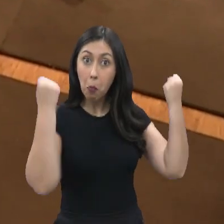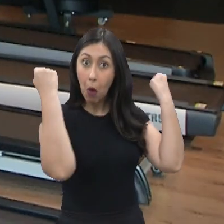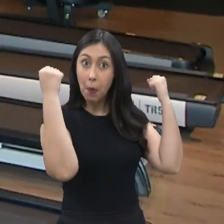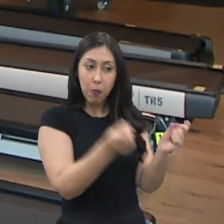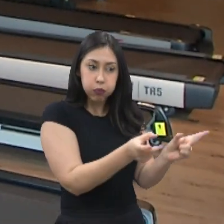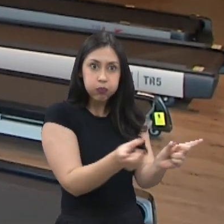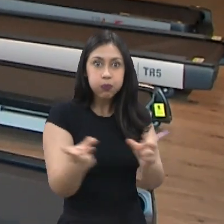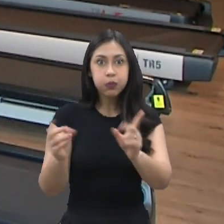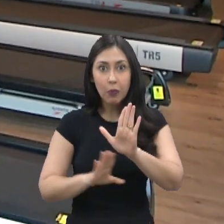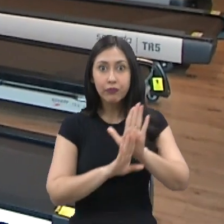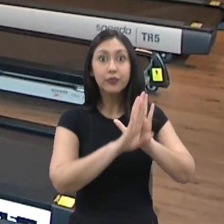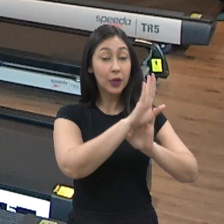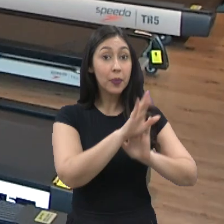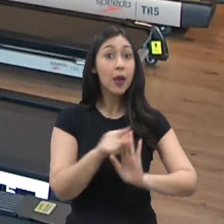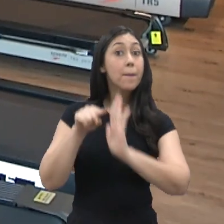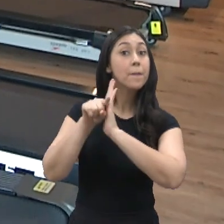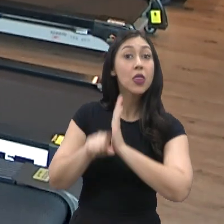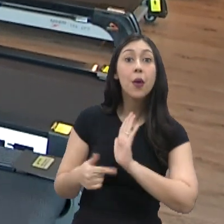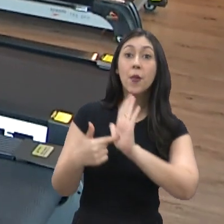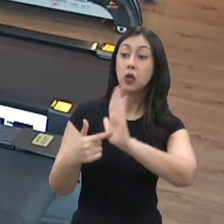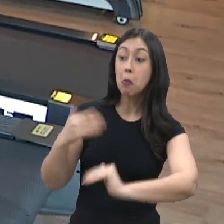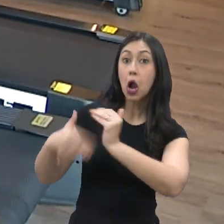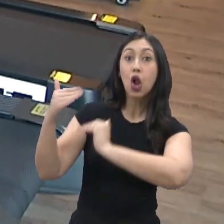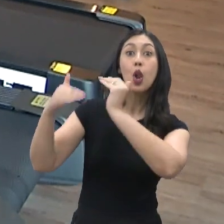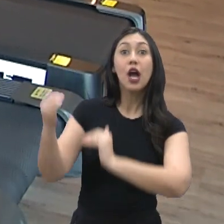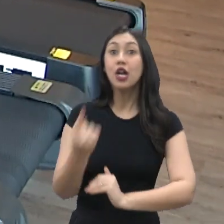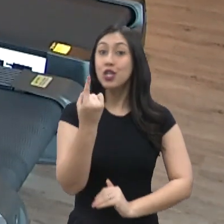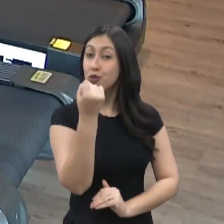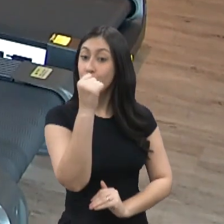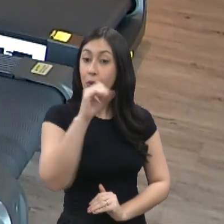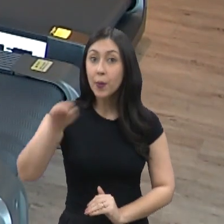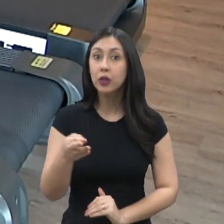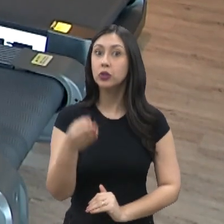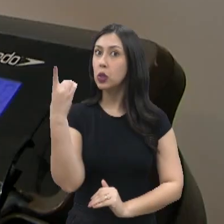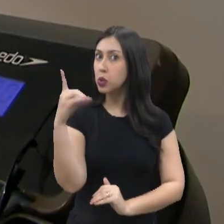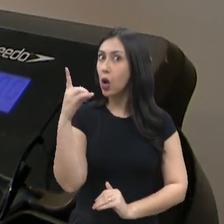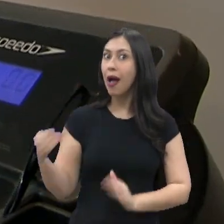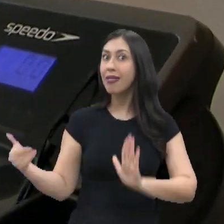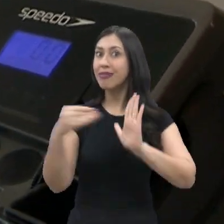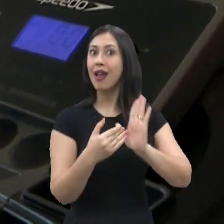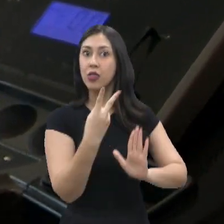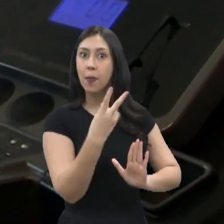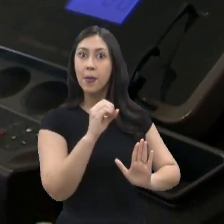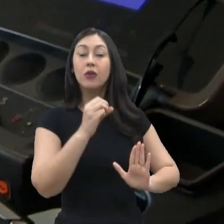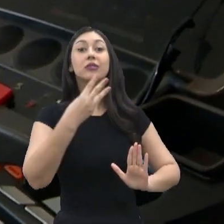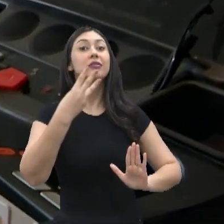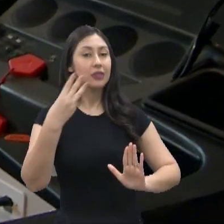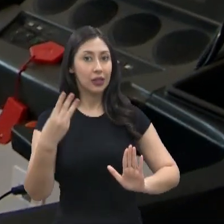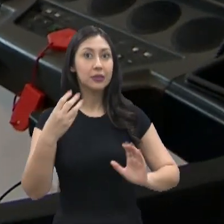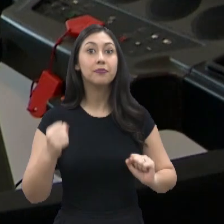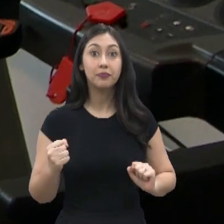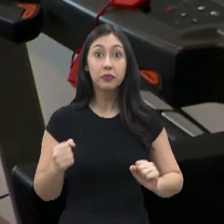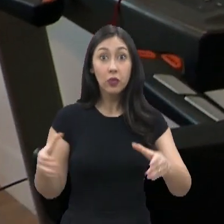pesquisa aponta que esse mercado deve crescer 18 bilhões de dólares até 2033. A nossa equipe de reportagem